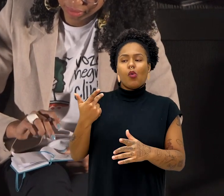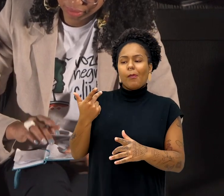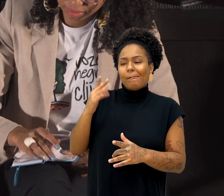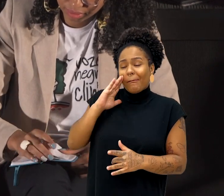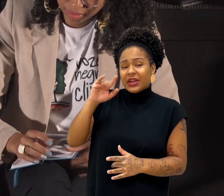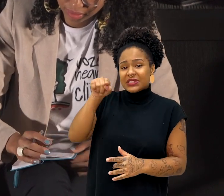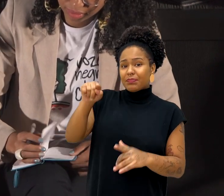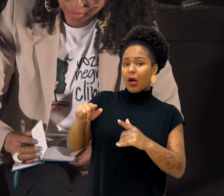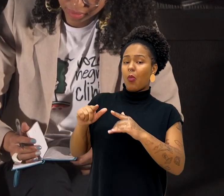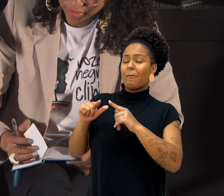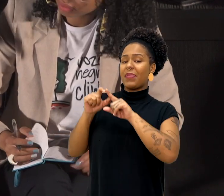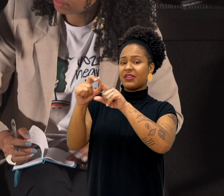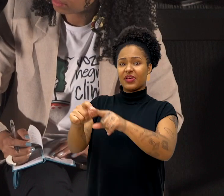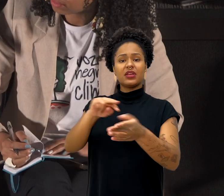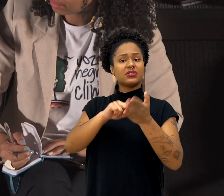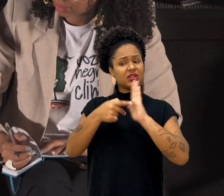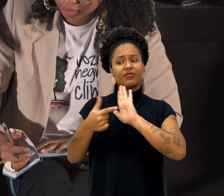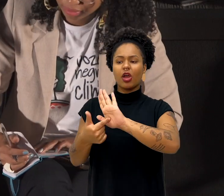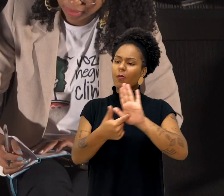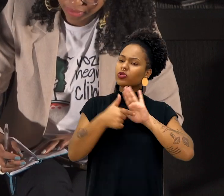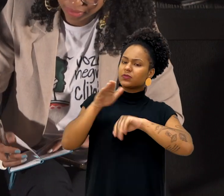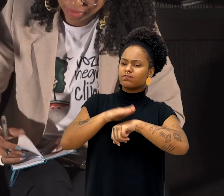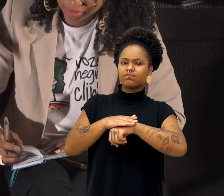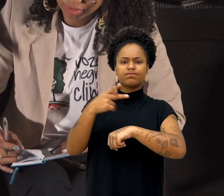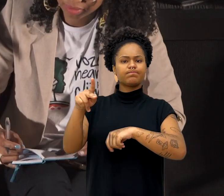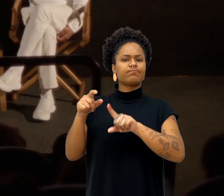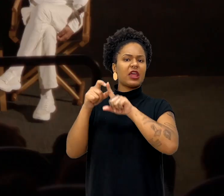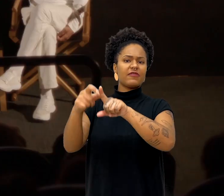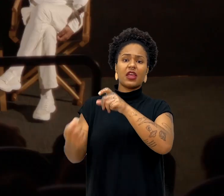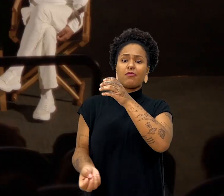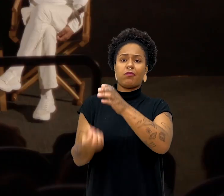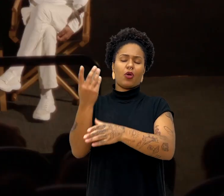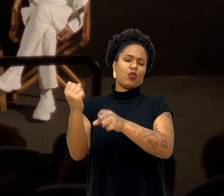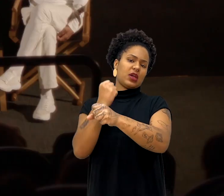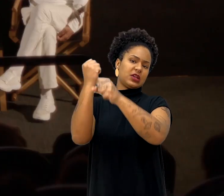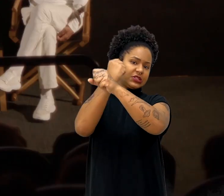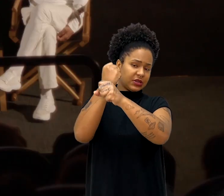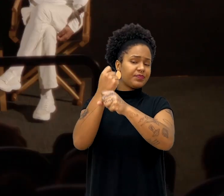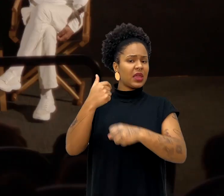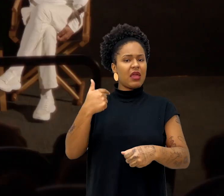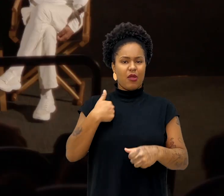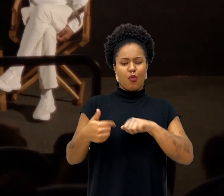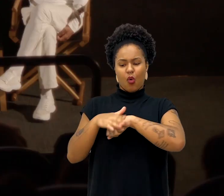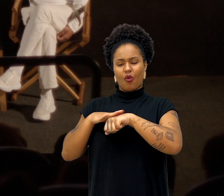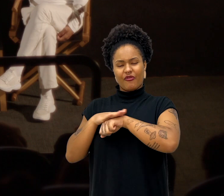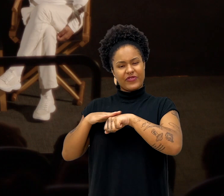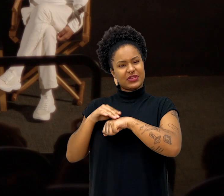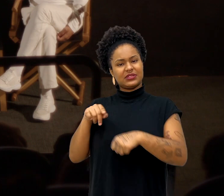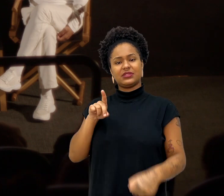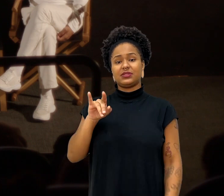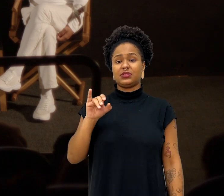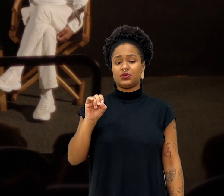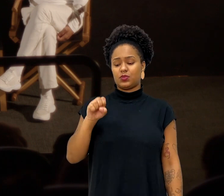periferia, né, significa dar espaço para ela mesma construir. Né? Acho que eu e o Diosmar, a gente tem conversado um pouco sobre